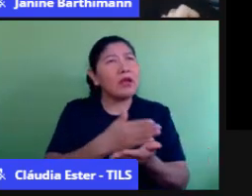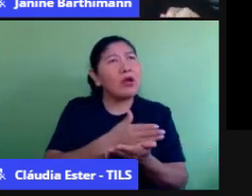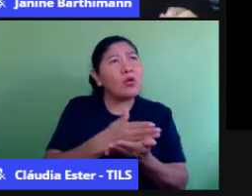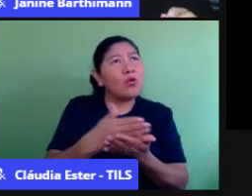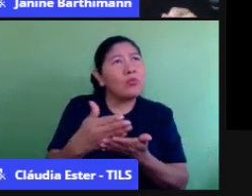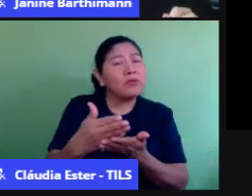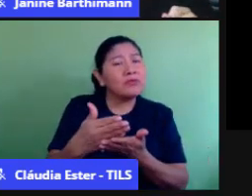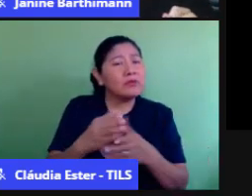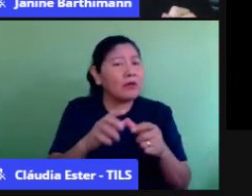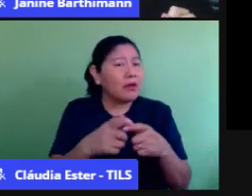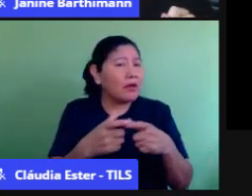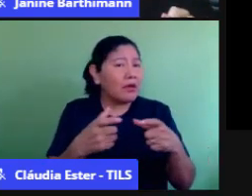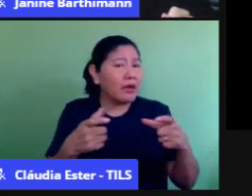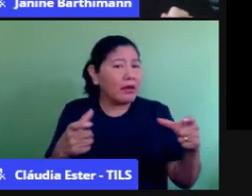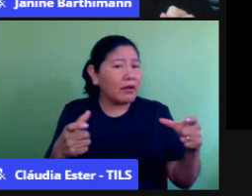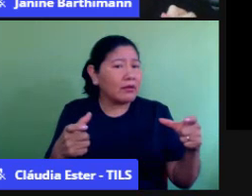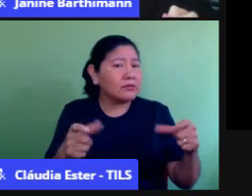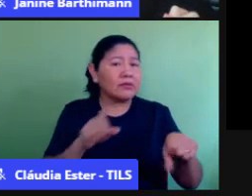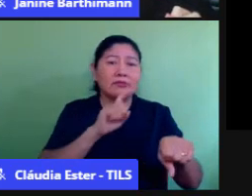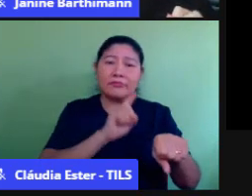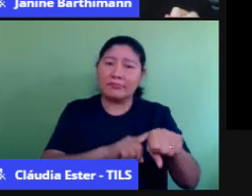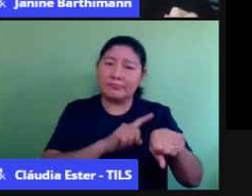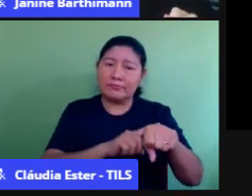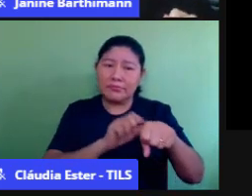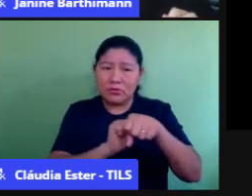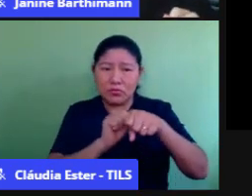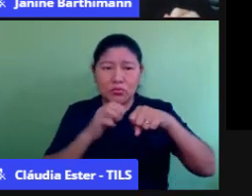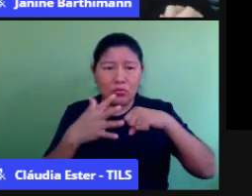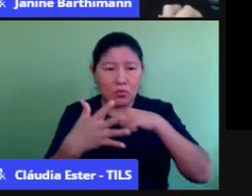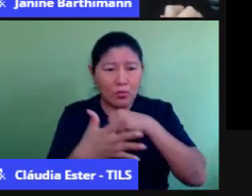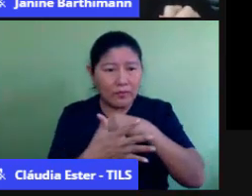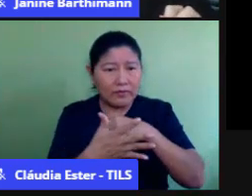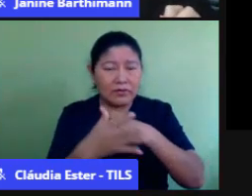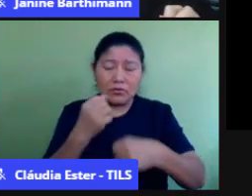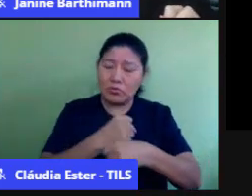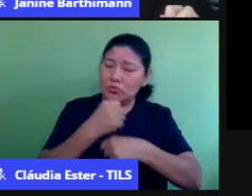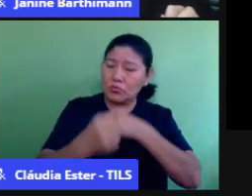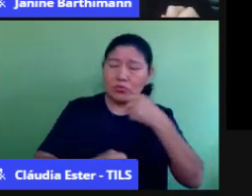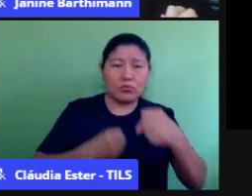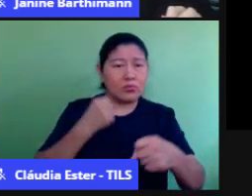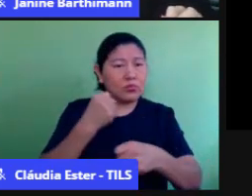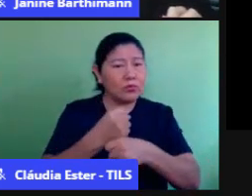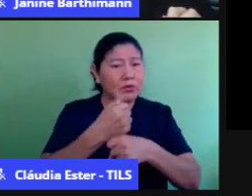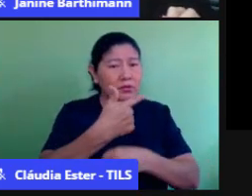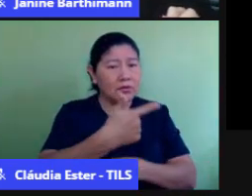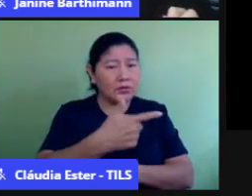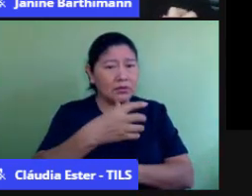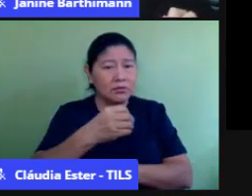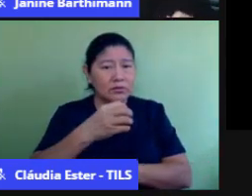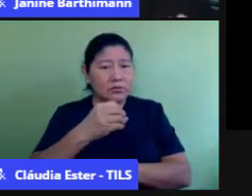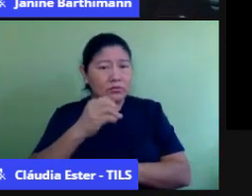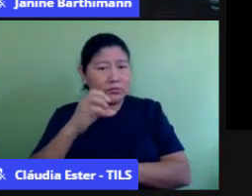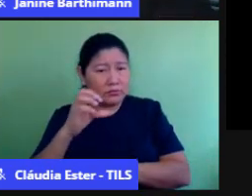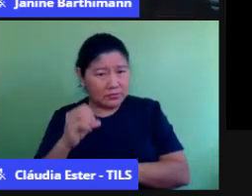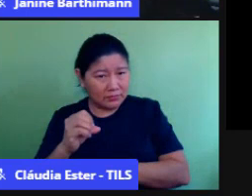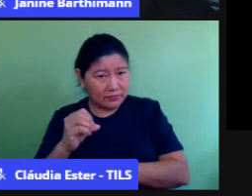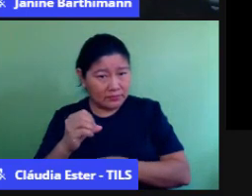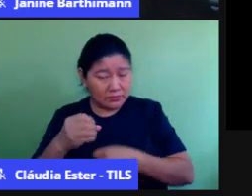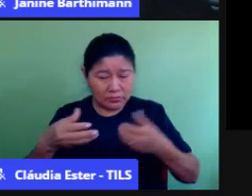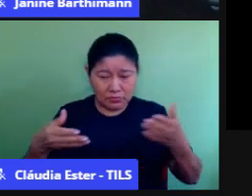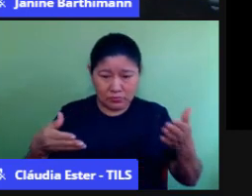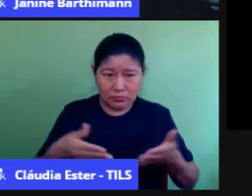a Covid-19 a partir do ano de 2020, que já não é mais uma novidade, né? Nós vivemos um ensino